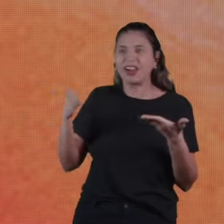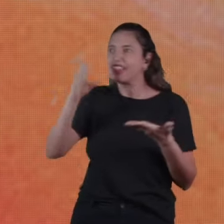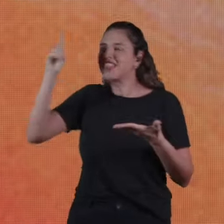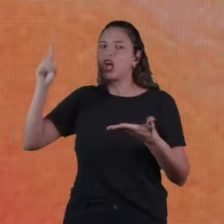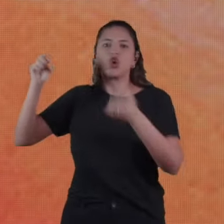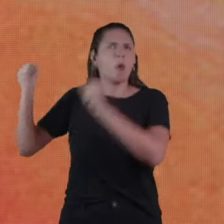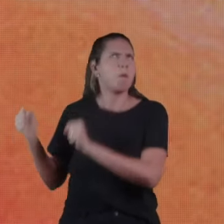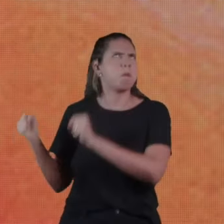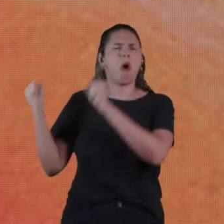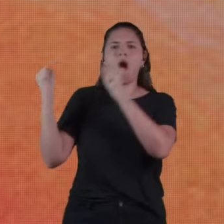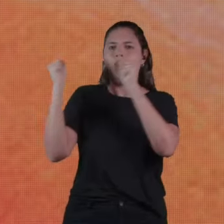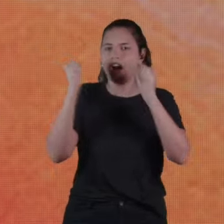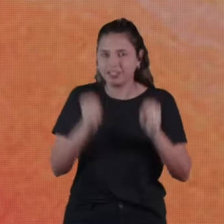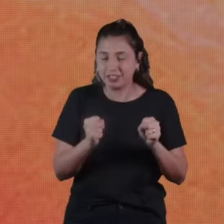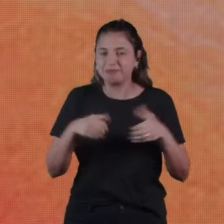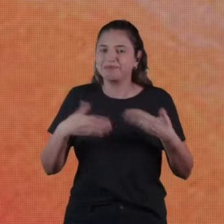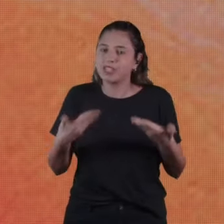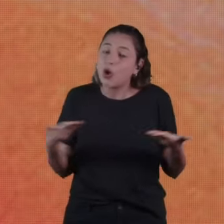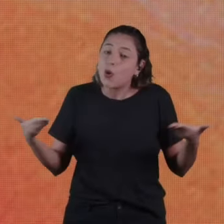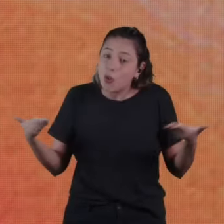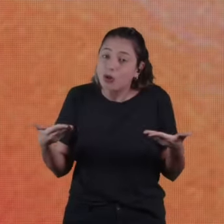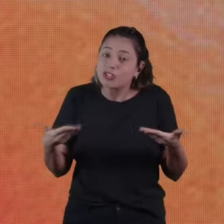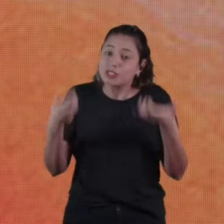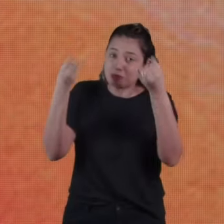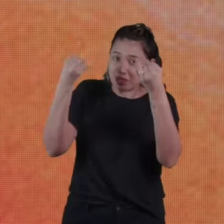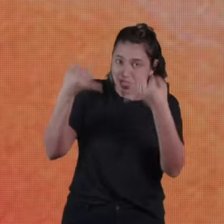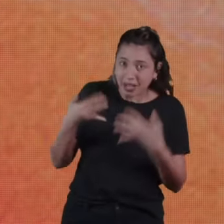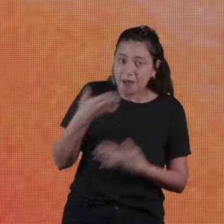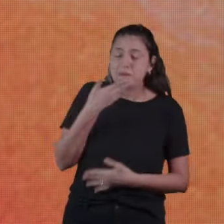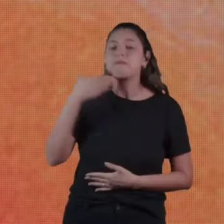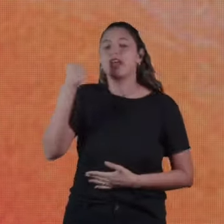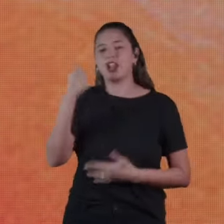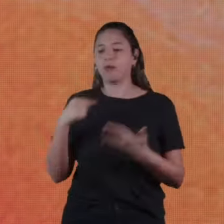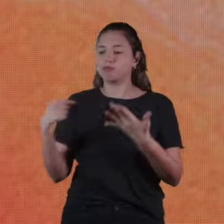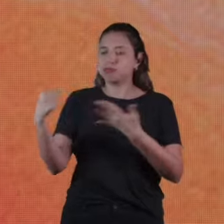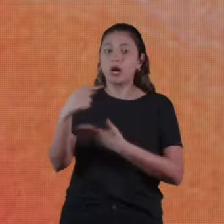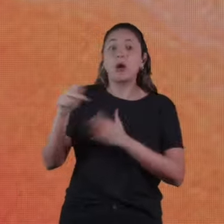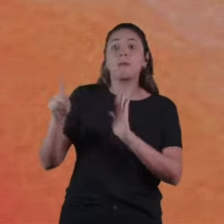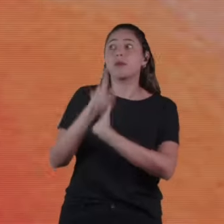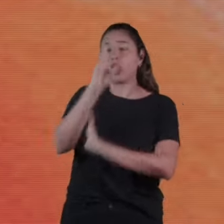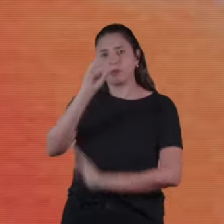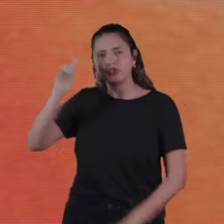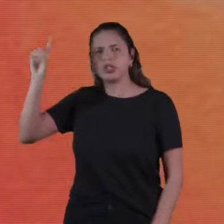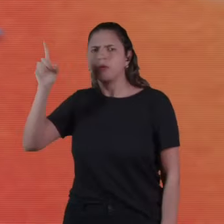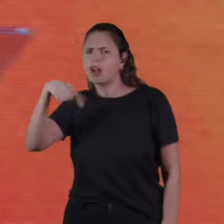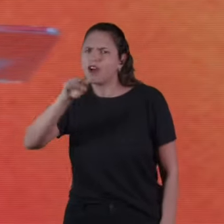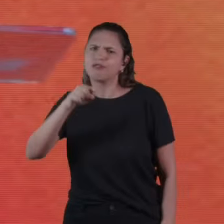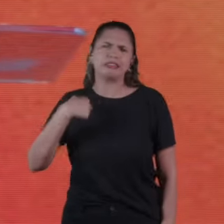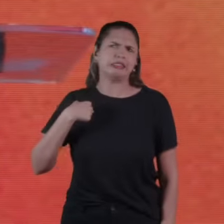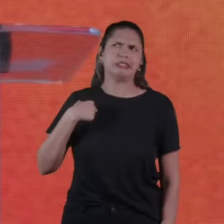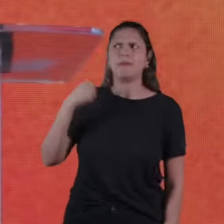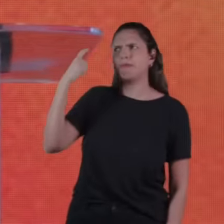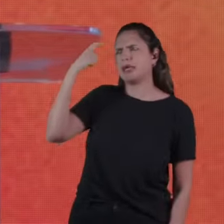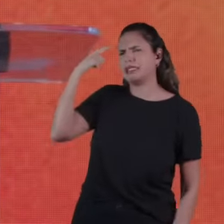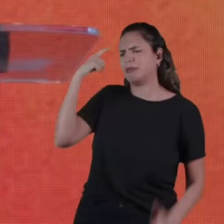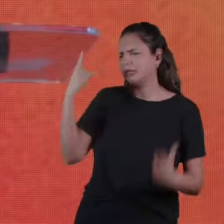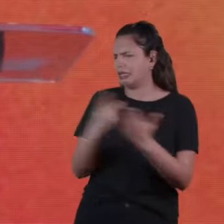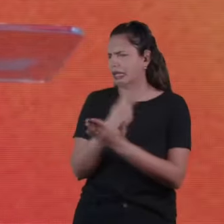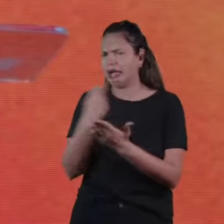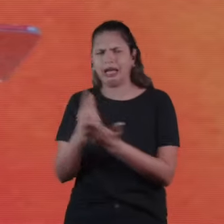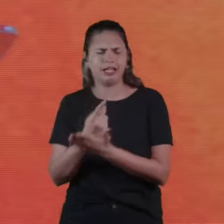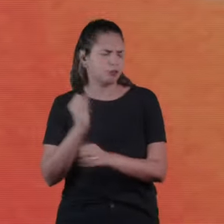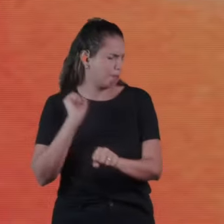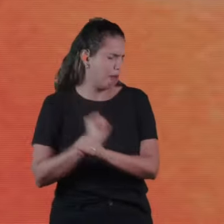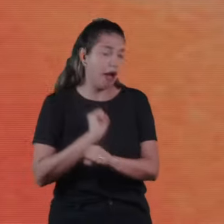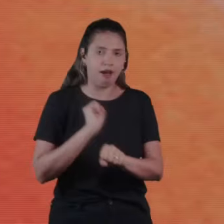Então, nós vamos falar um pouco mais hoje sobre esses atributos, para que você seja livre de qualquer pensamento errado que exista na sua mente,